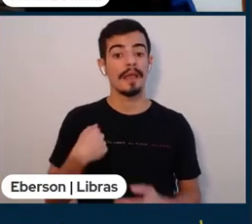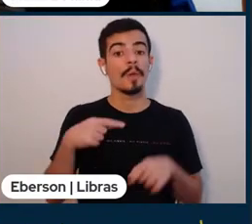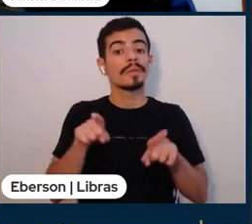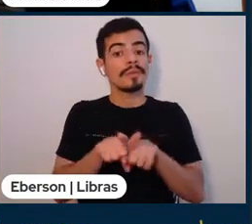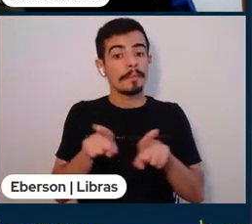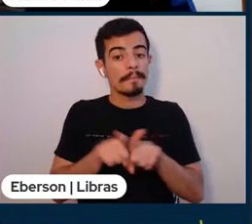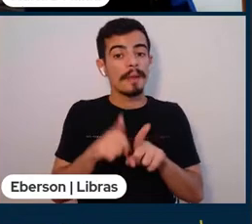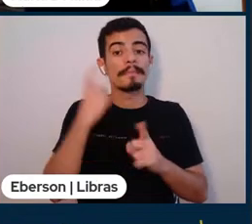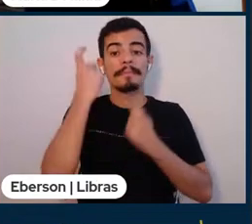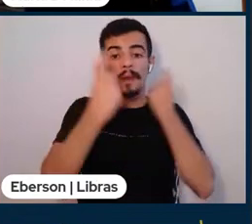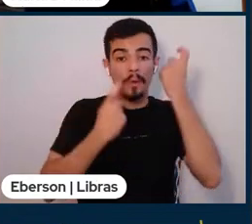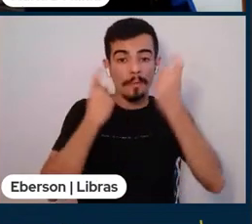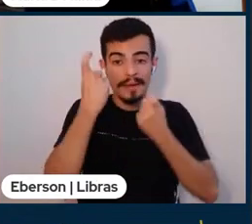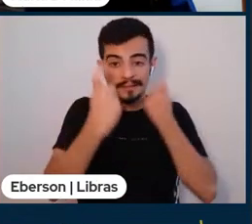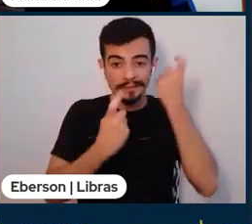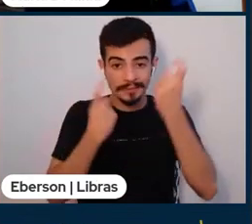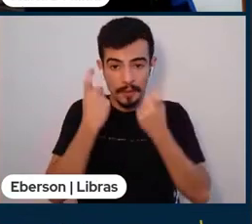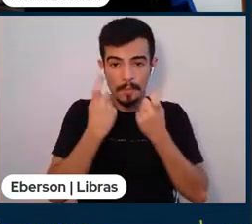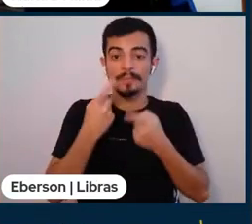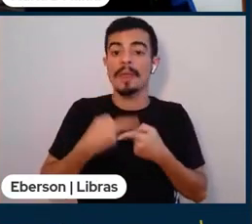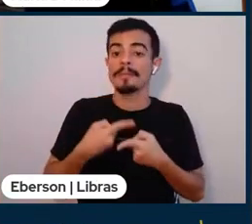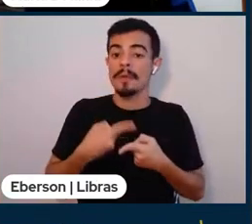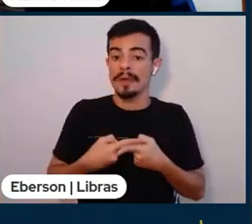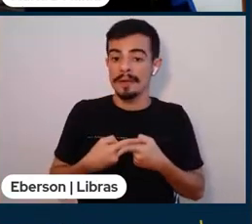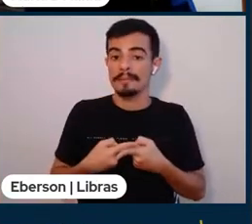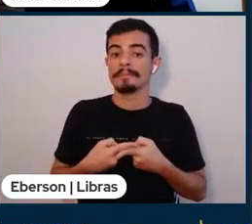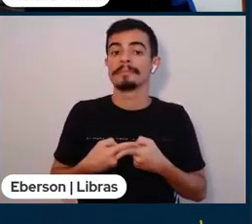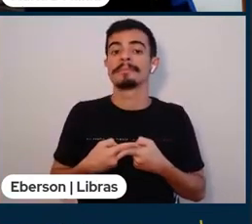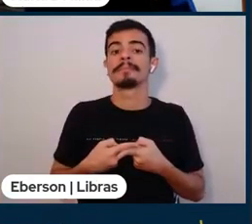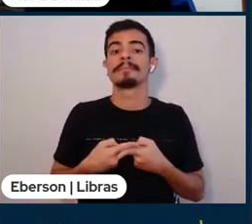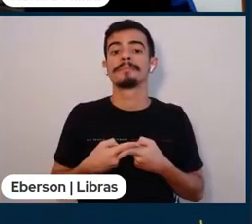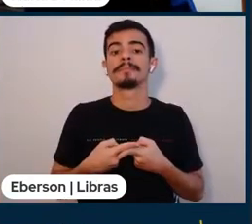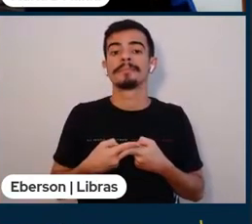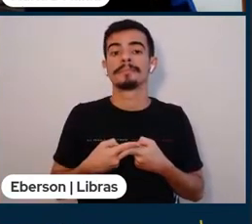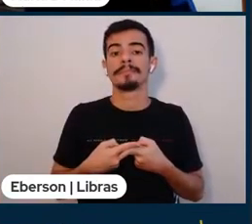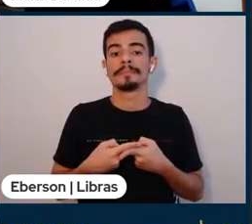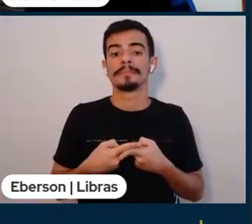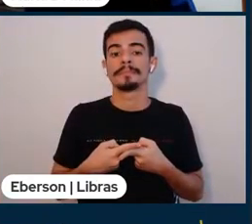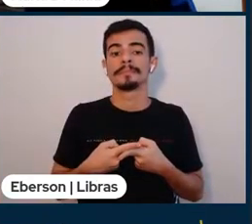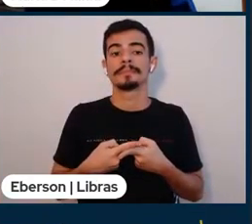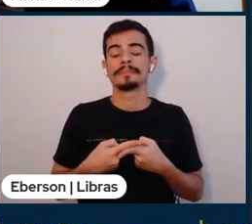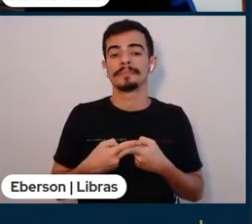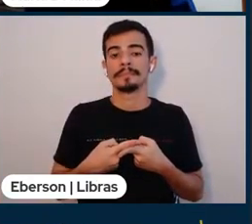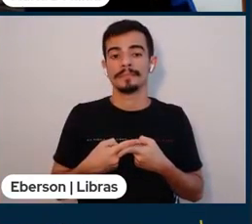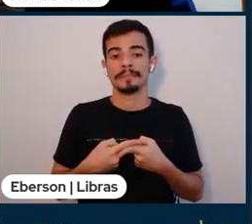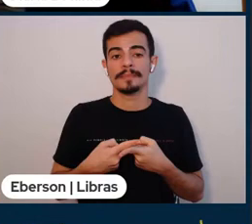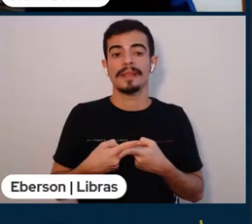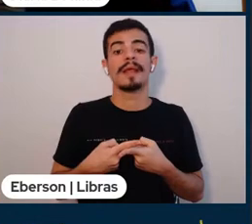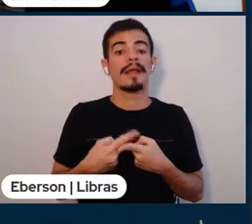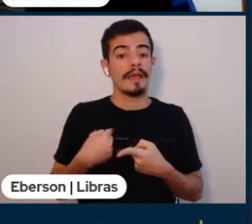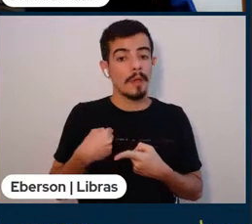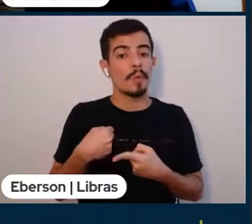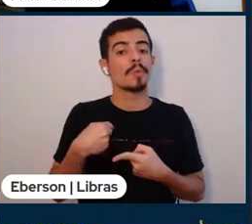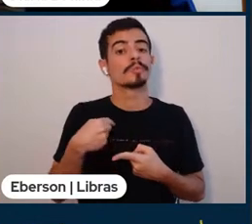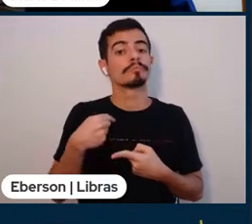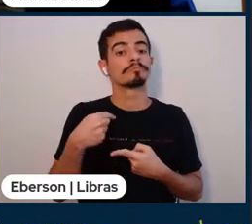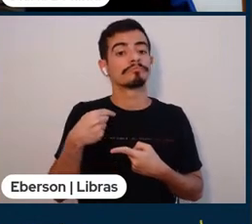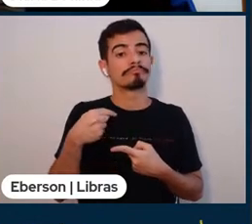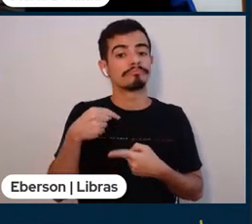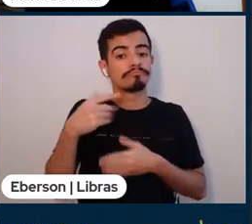E aí eu acho que o que me fez também ir atrás foi de vagas